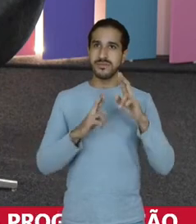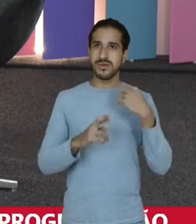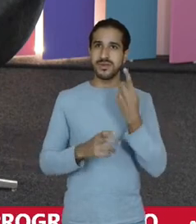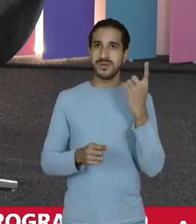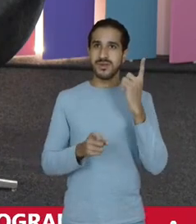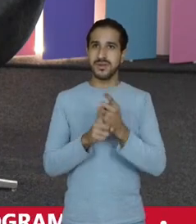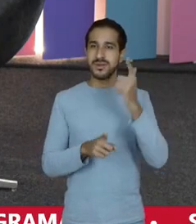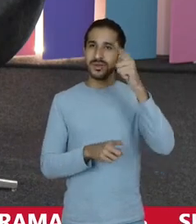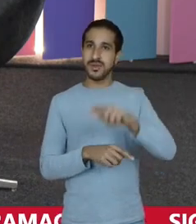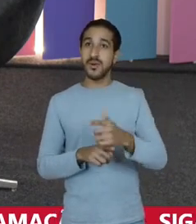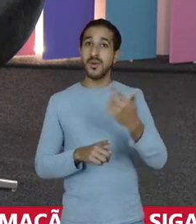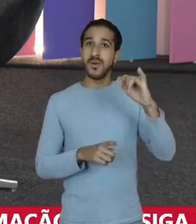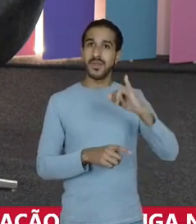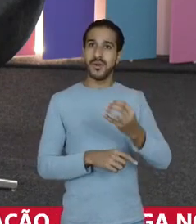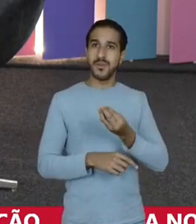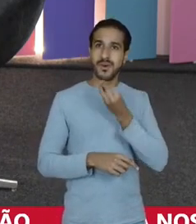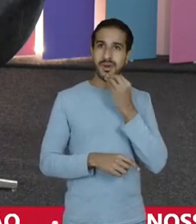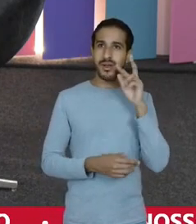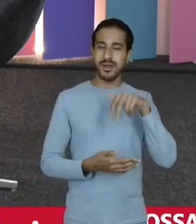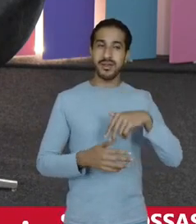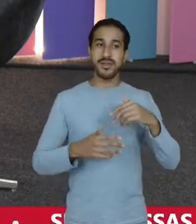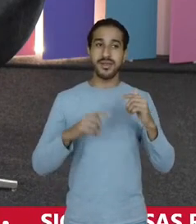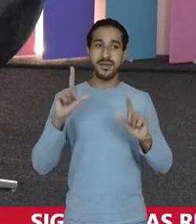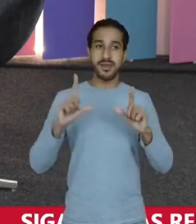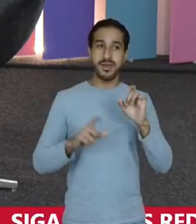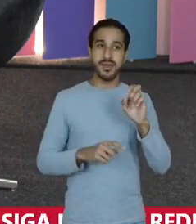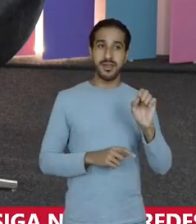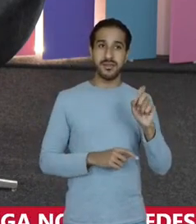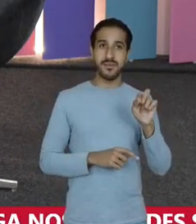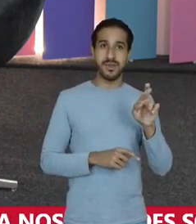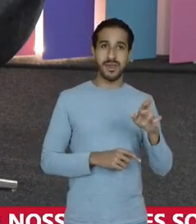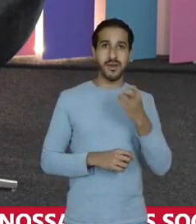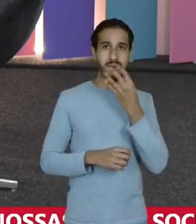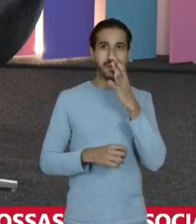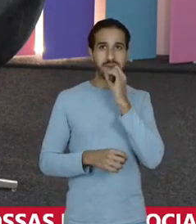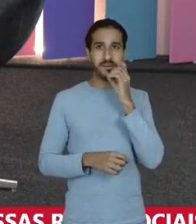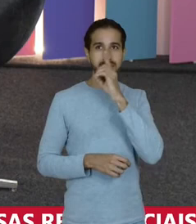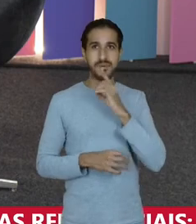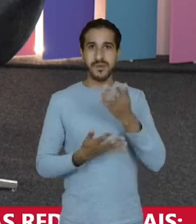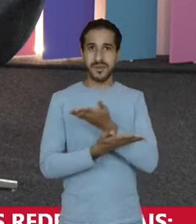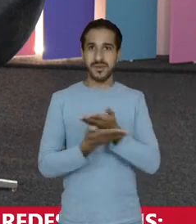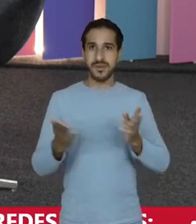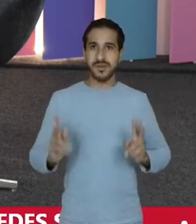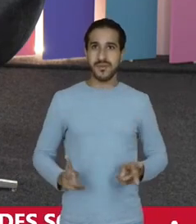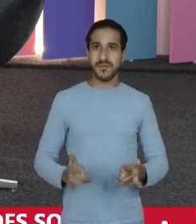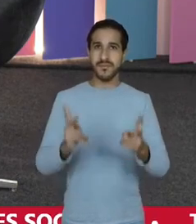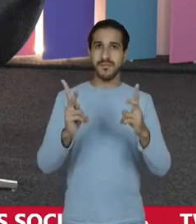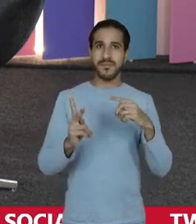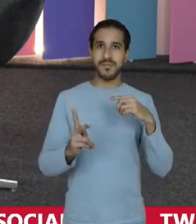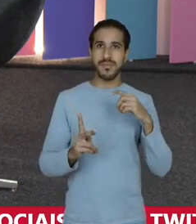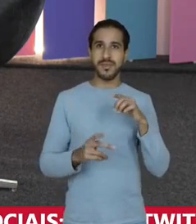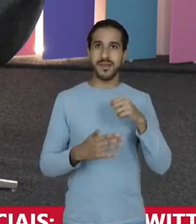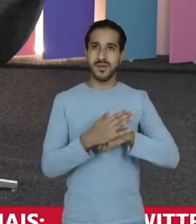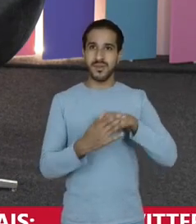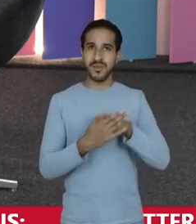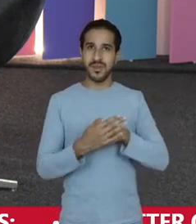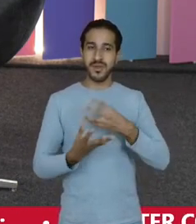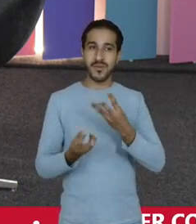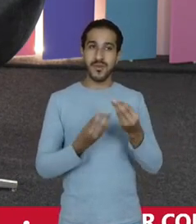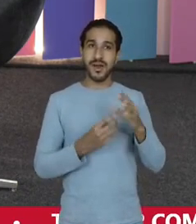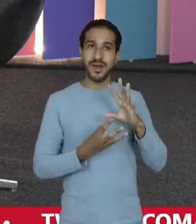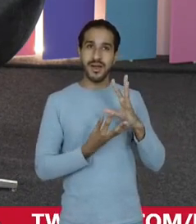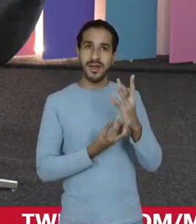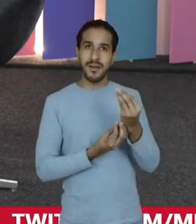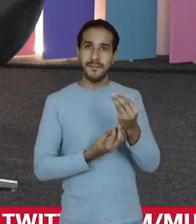gente se reencontre em uma outra oportunidade aqui na TV Elas por Elas. Um bom final de semana e continuaremos na resistência e com muita